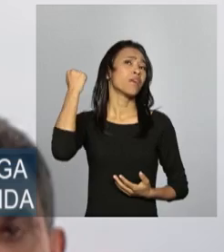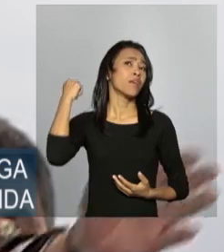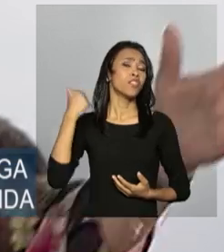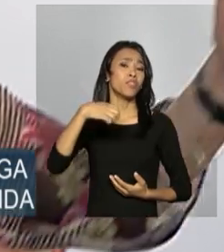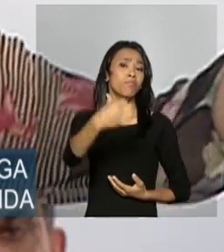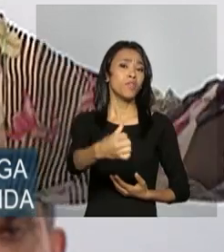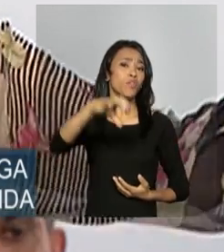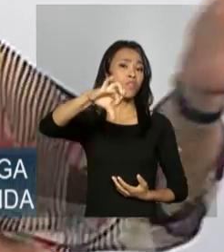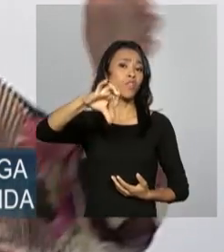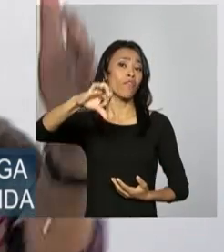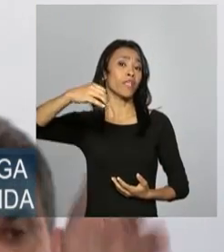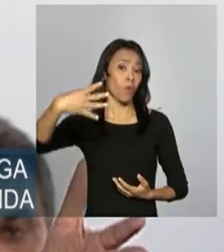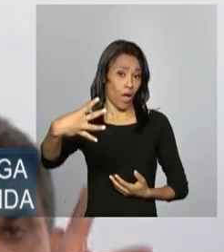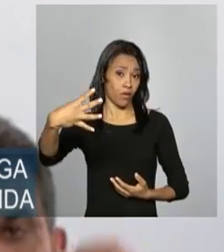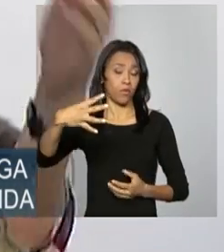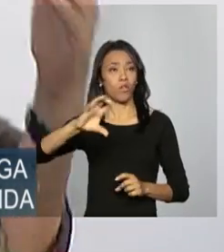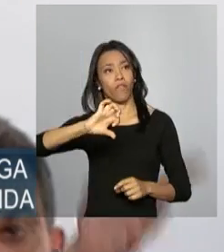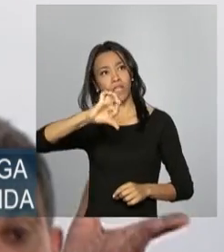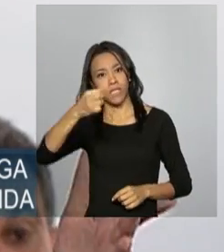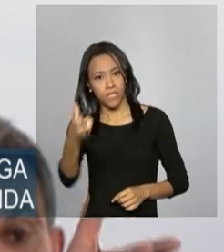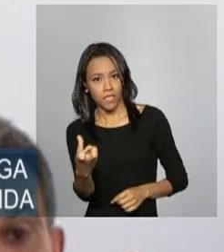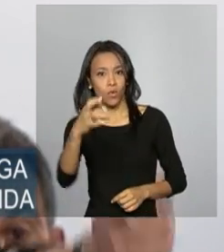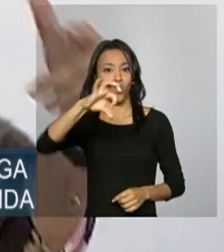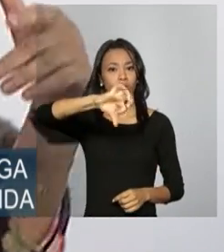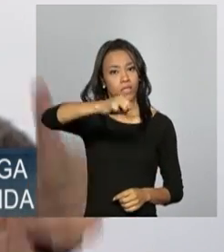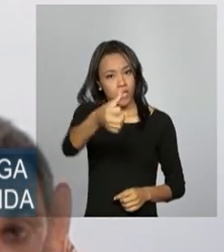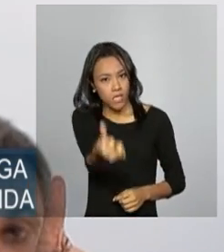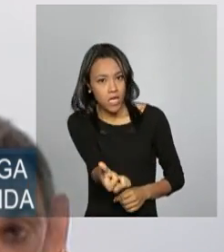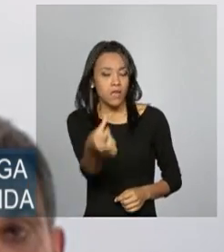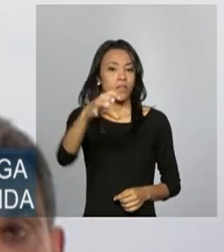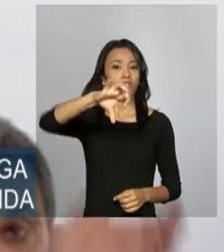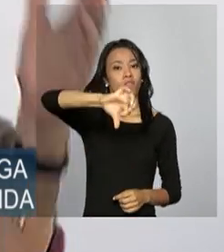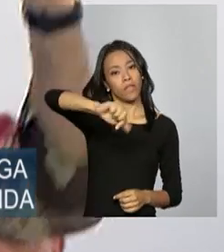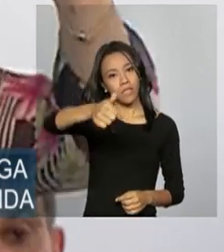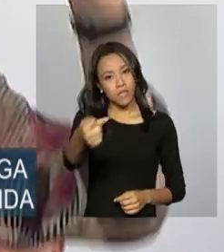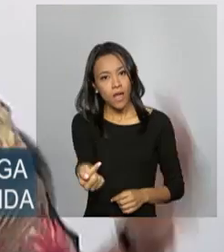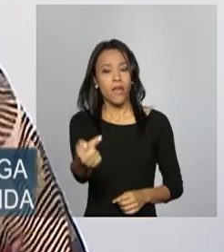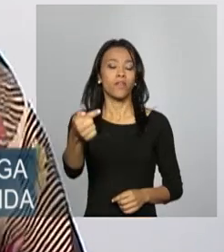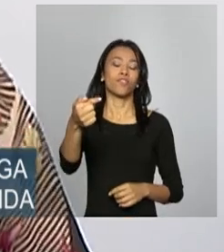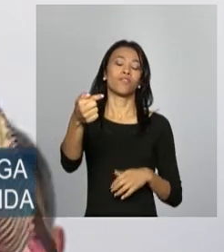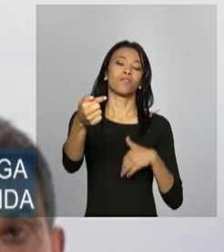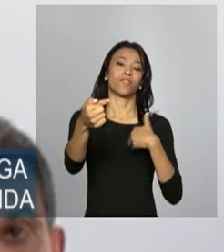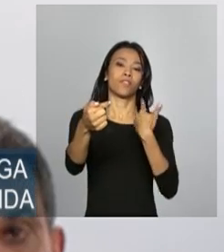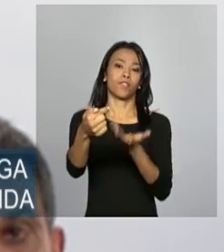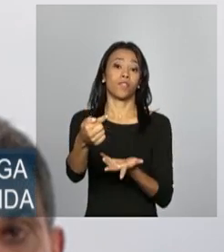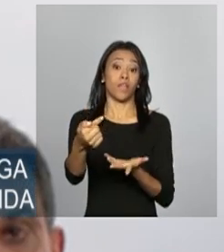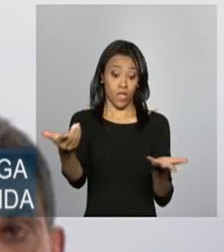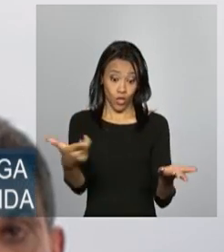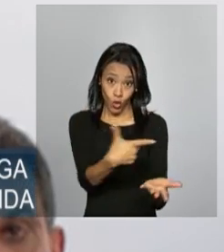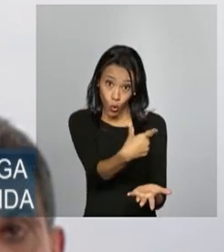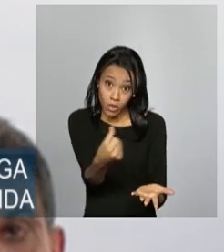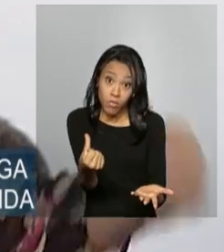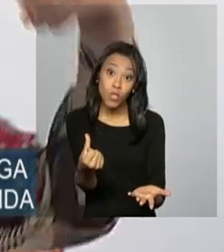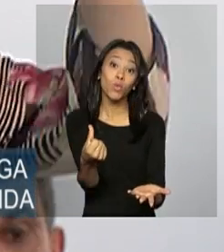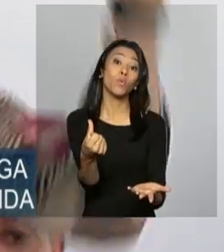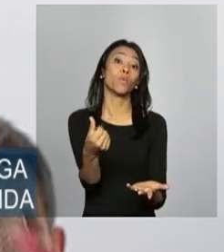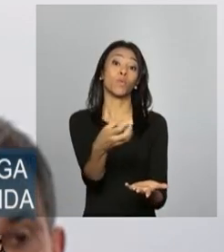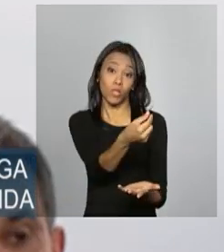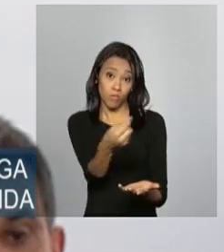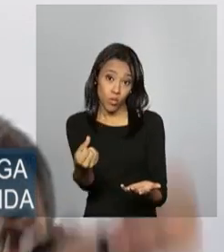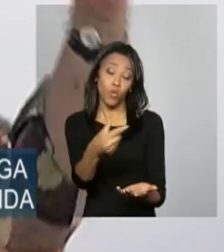1994, passou 95, 96, 97, chegamos nos anos 2000,